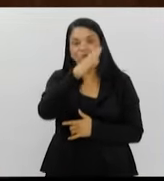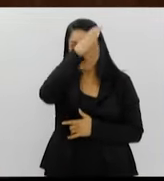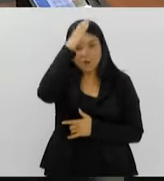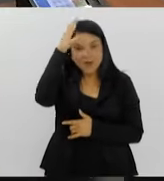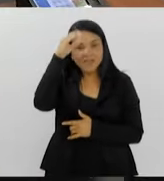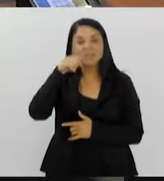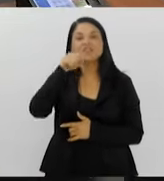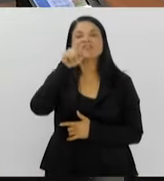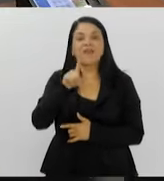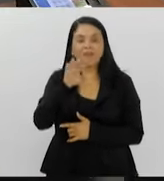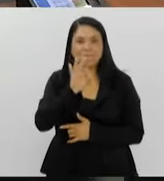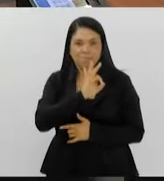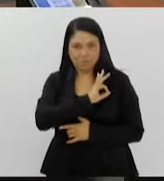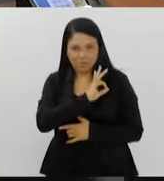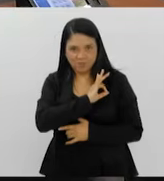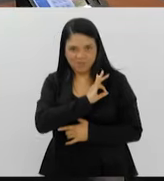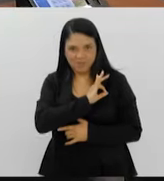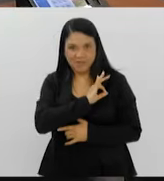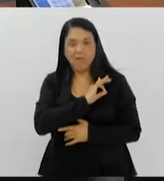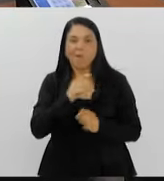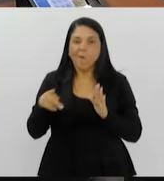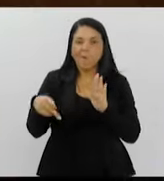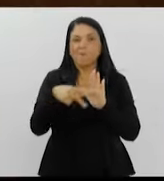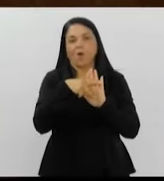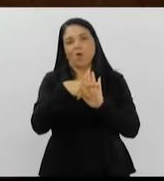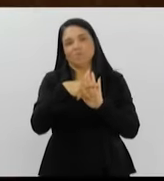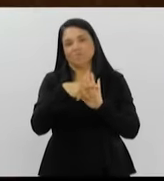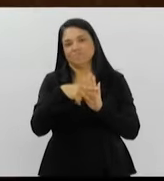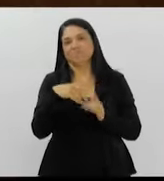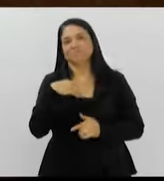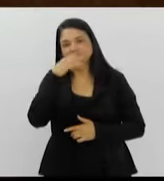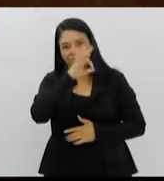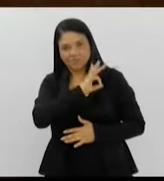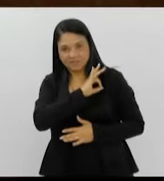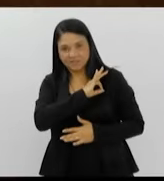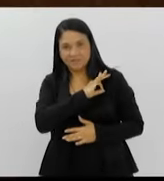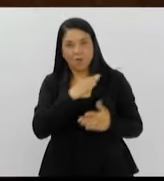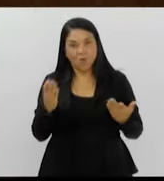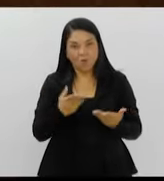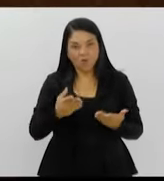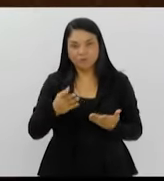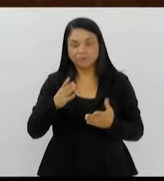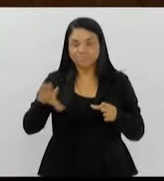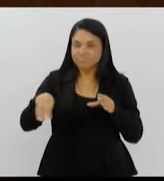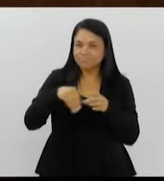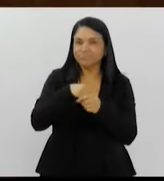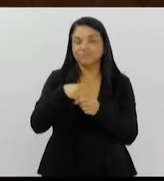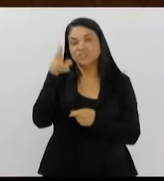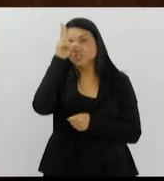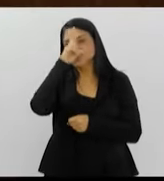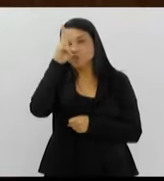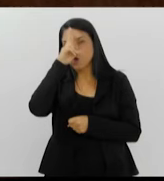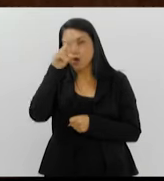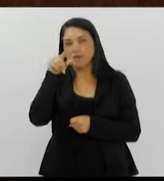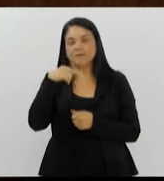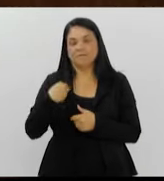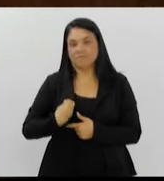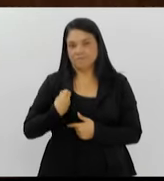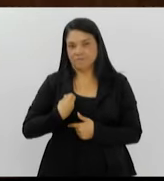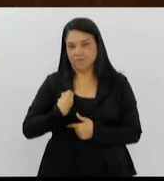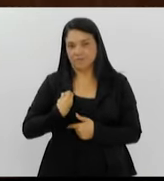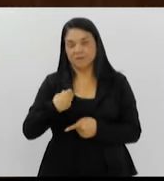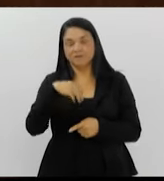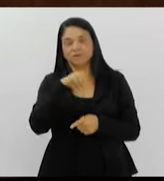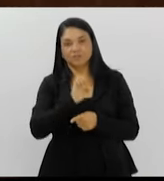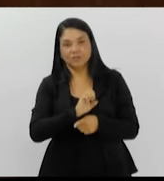policial e eu tenho certeza que hoje hoje vamos fazer história não somente na vida de vocês mas na história do Rio de